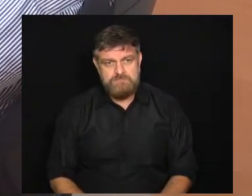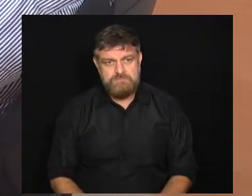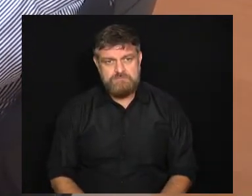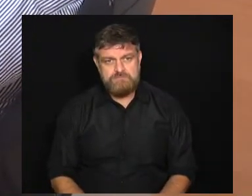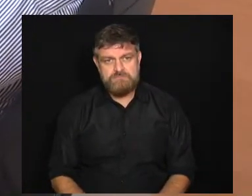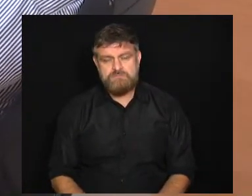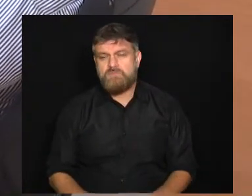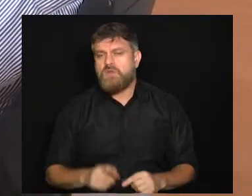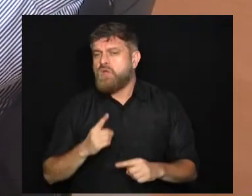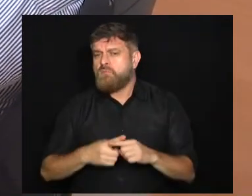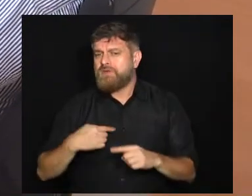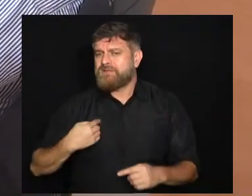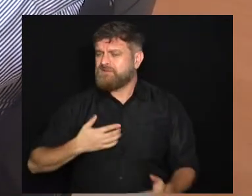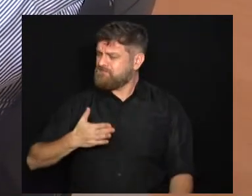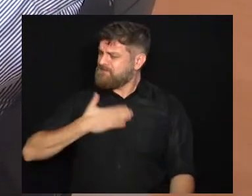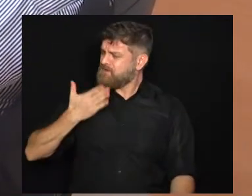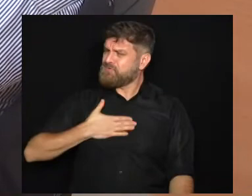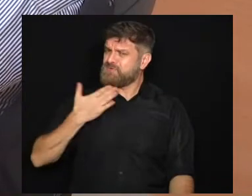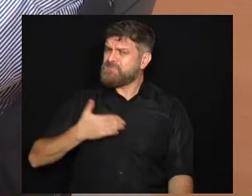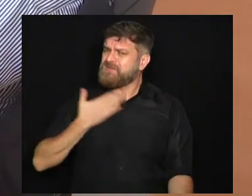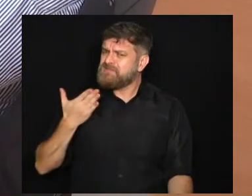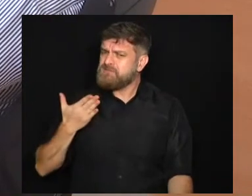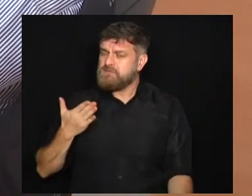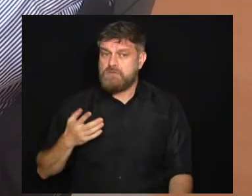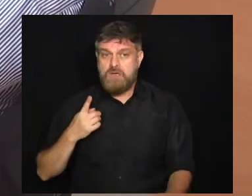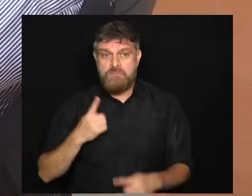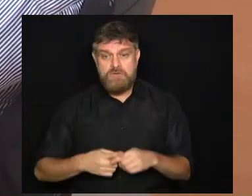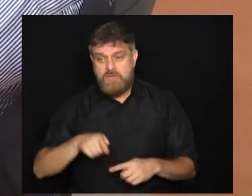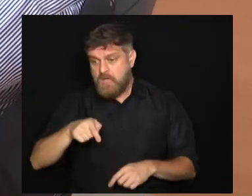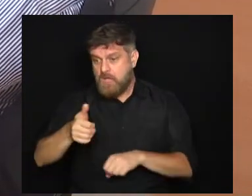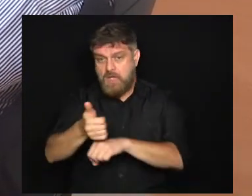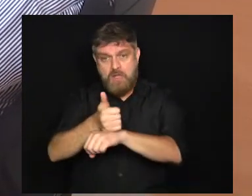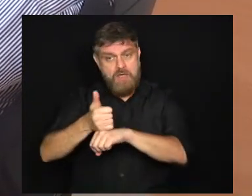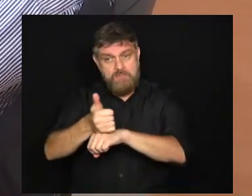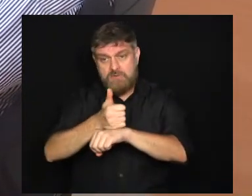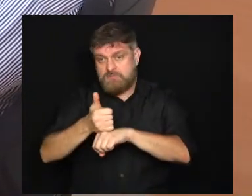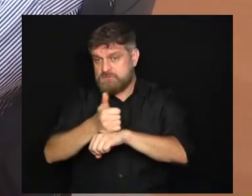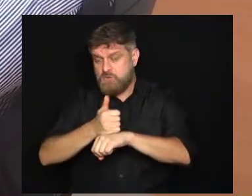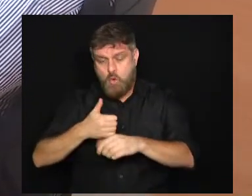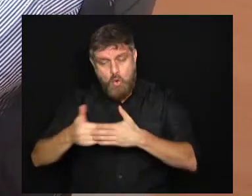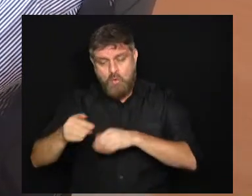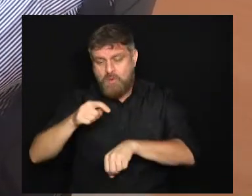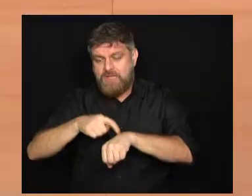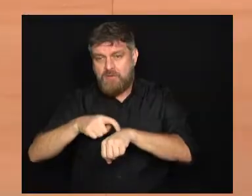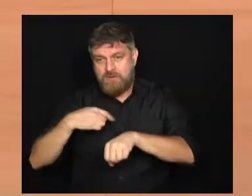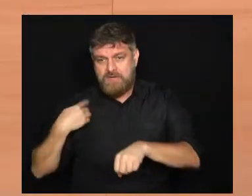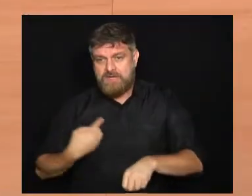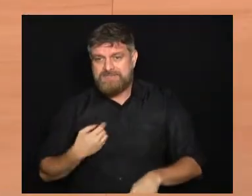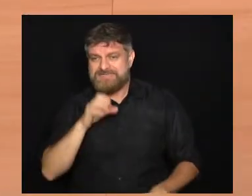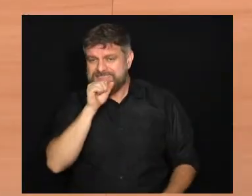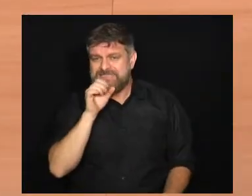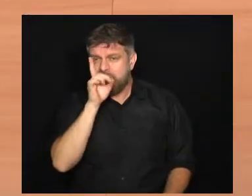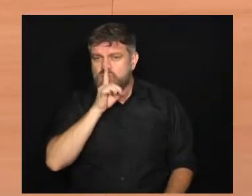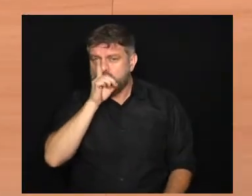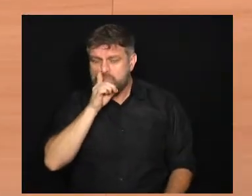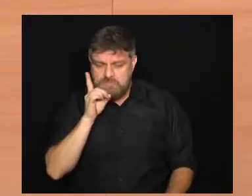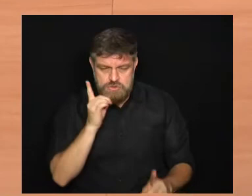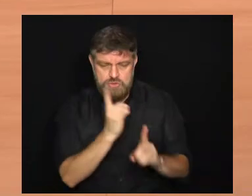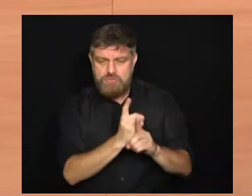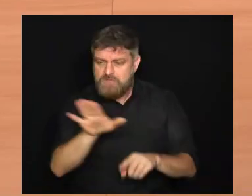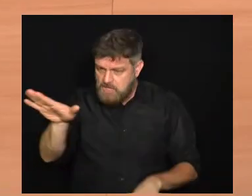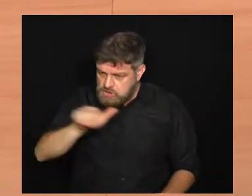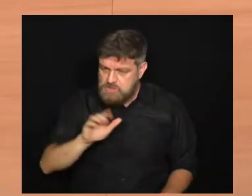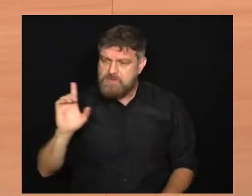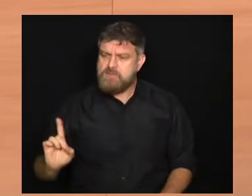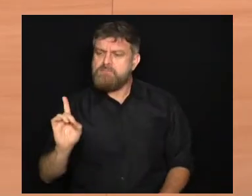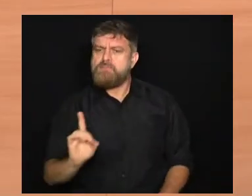levantando por que nós ficamos muito mais surpresos. Porque, inclusive, é uma profissional fora de horário, que a gente encontra final de semana, é acionada, se